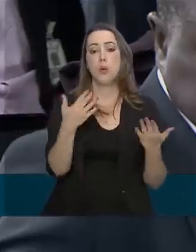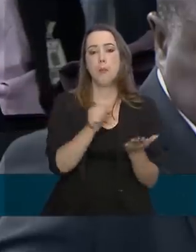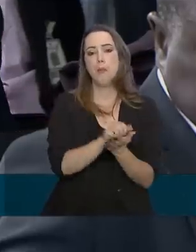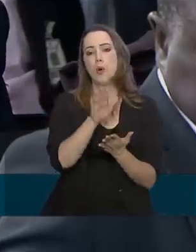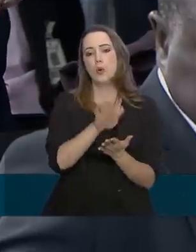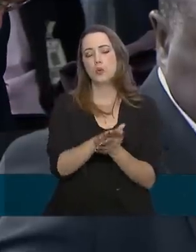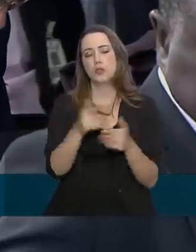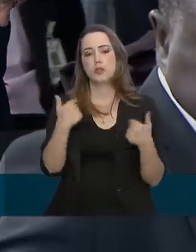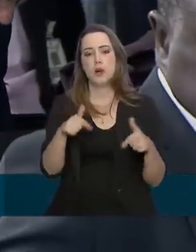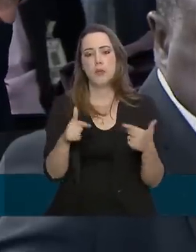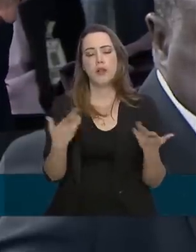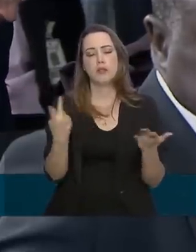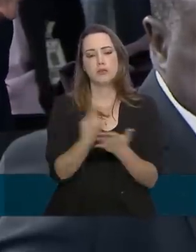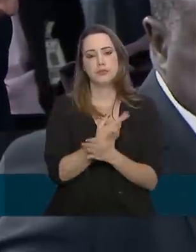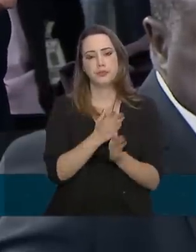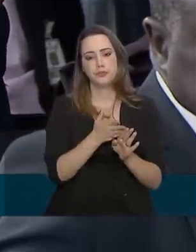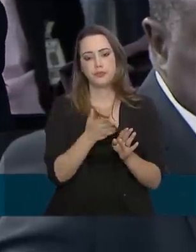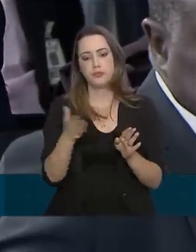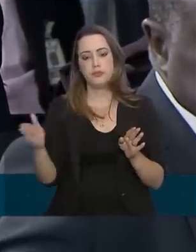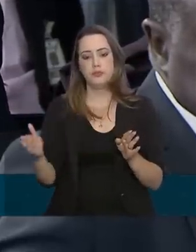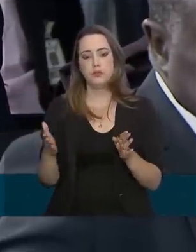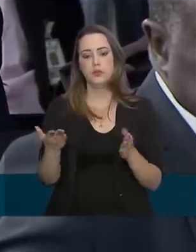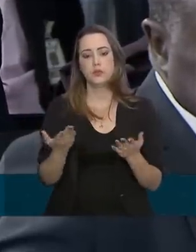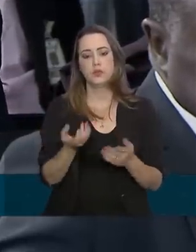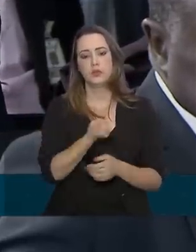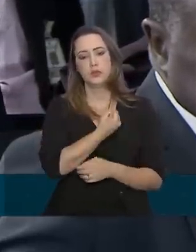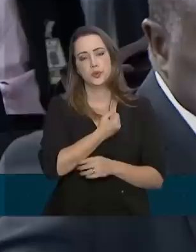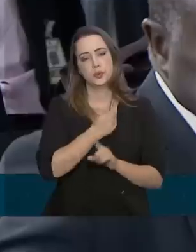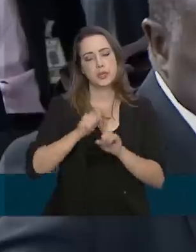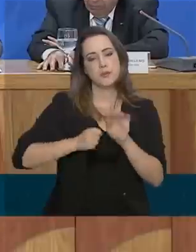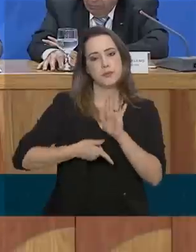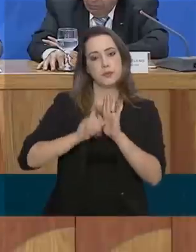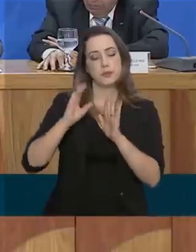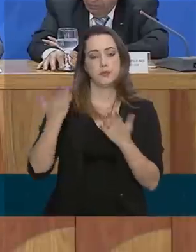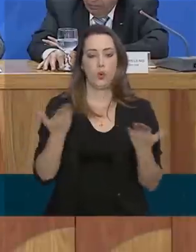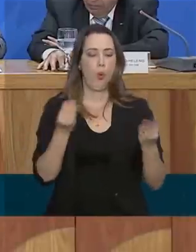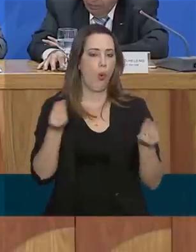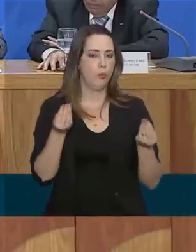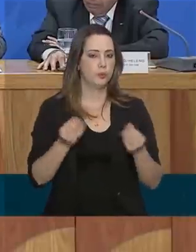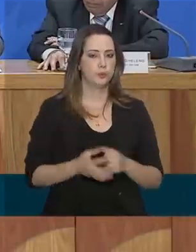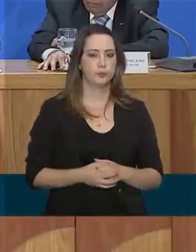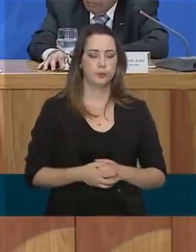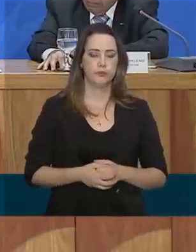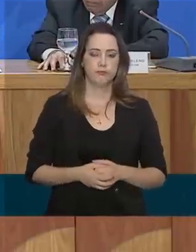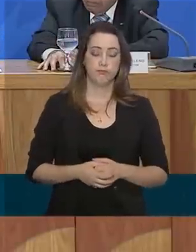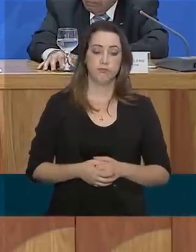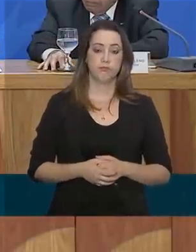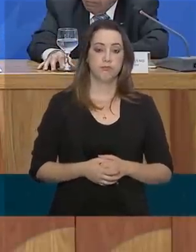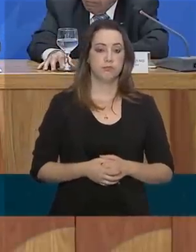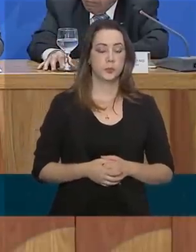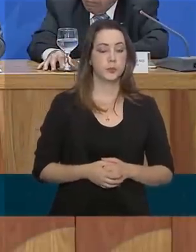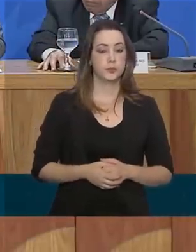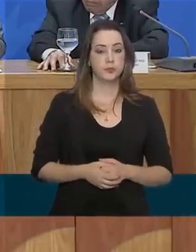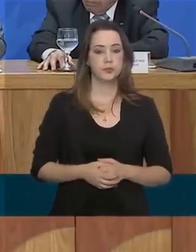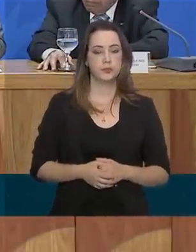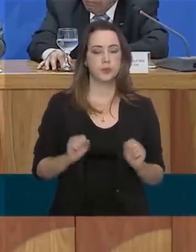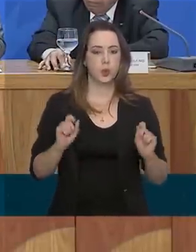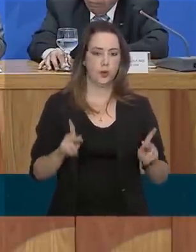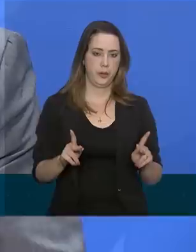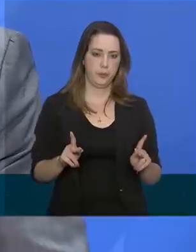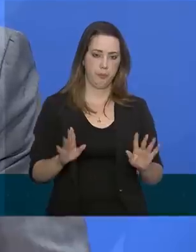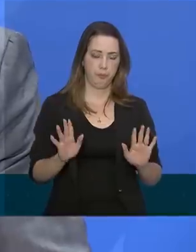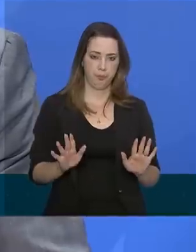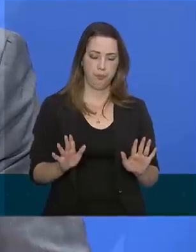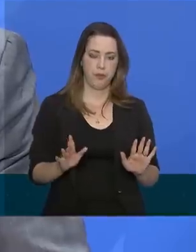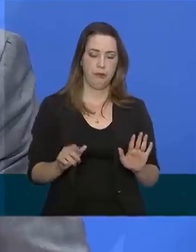e autuações é foram feitas com base nos últimos meses também é primeiro